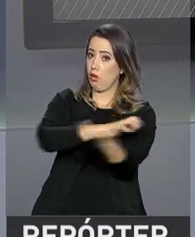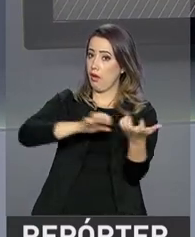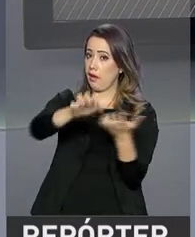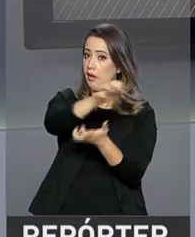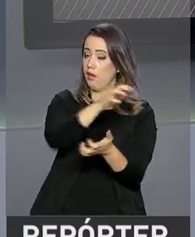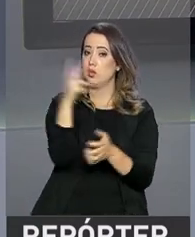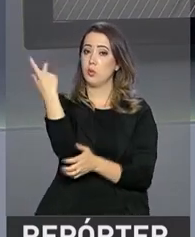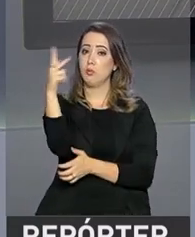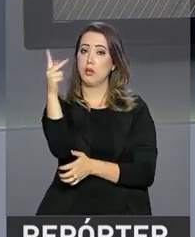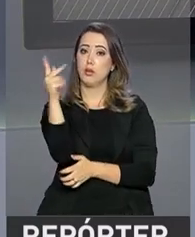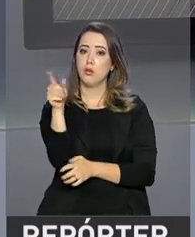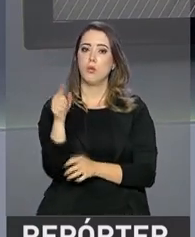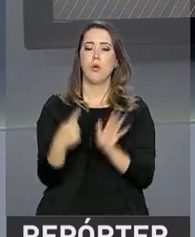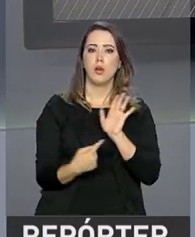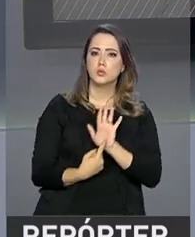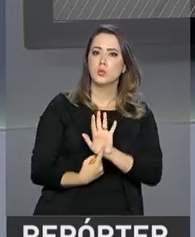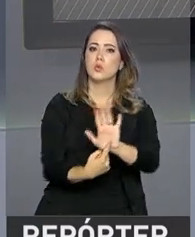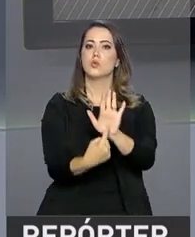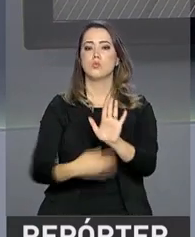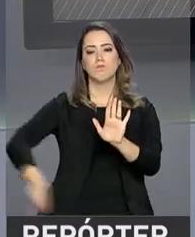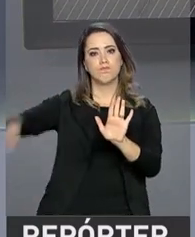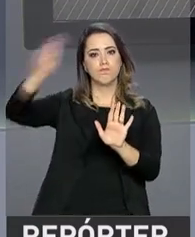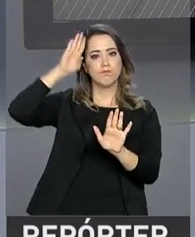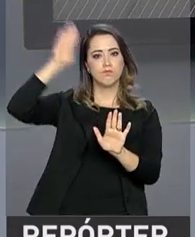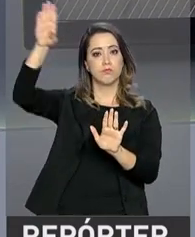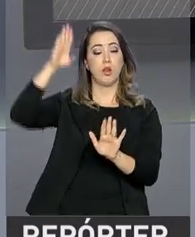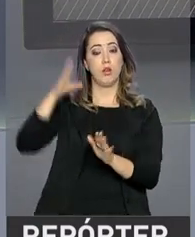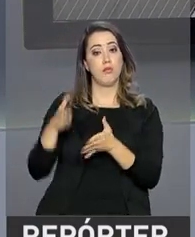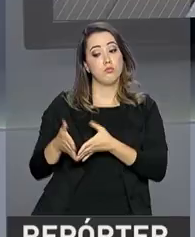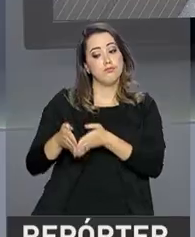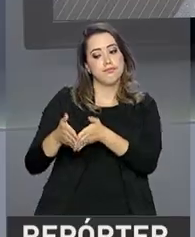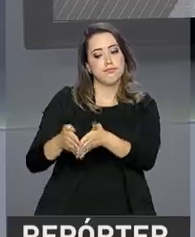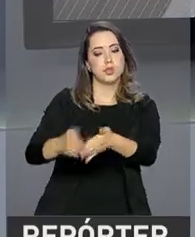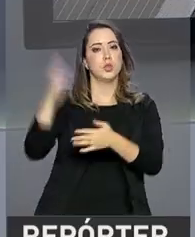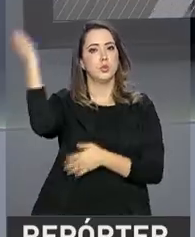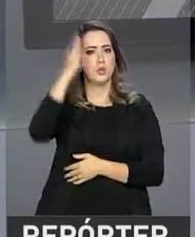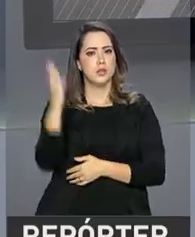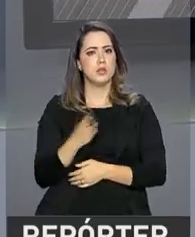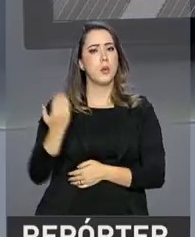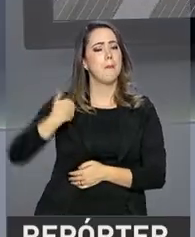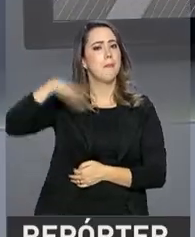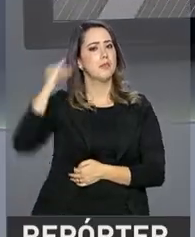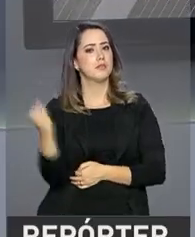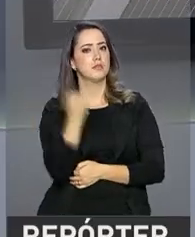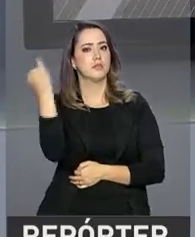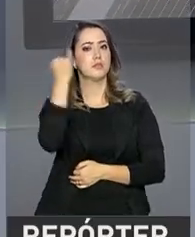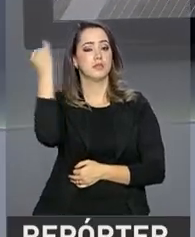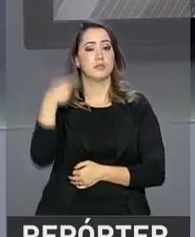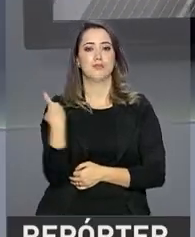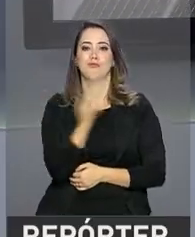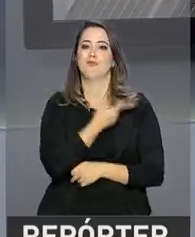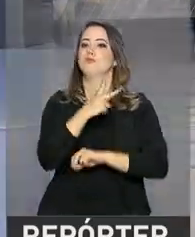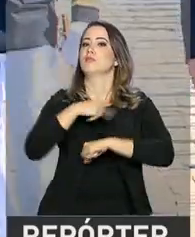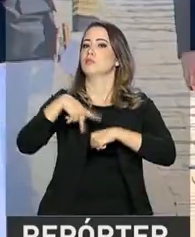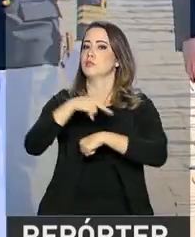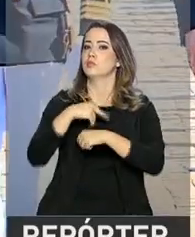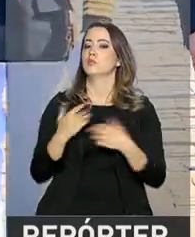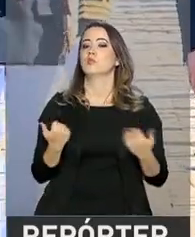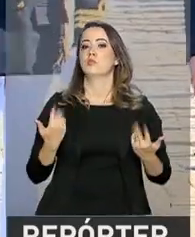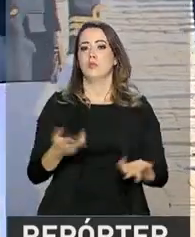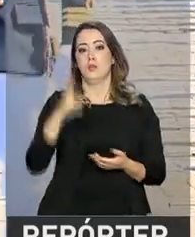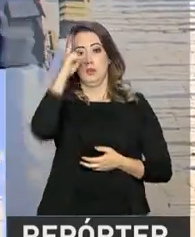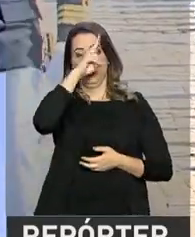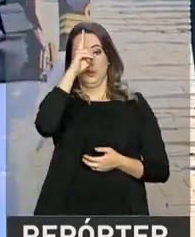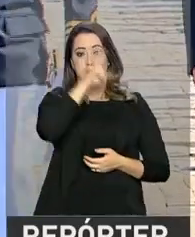a atuação das Forças Militares Navais Brasileiras e se tornou a mais importante da Marinha do nosso país. E para lembrar